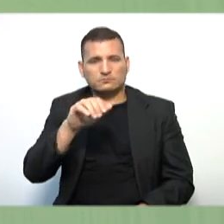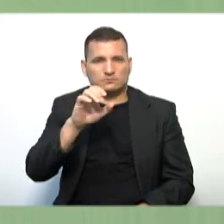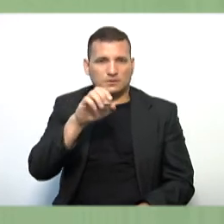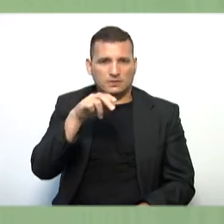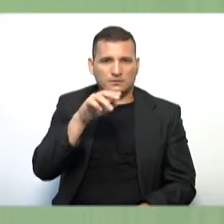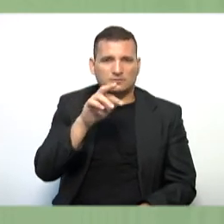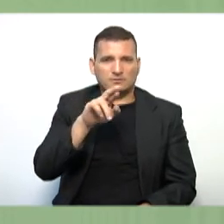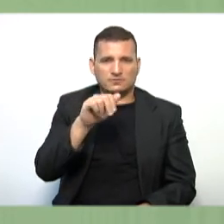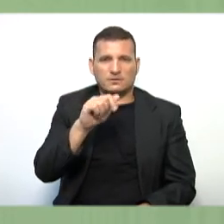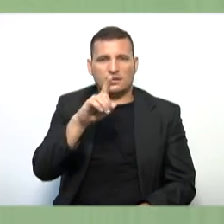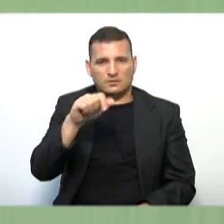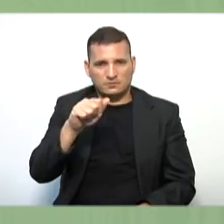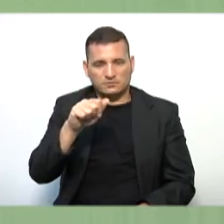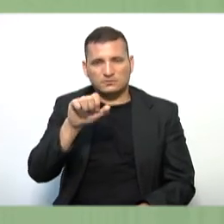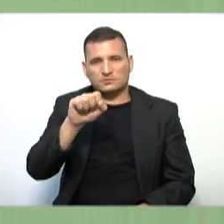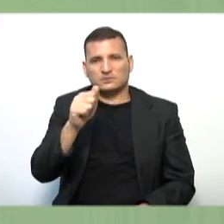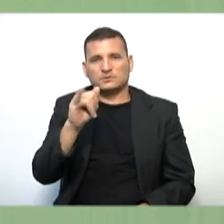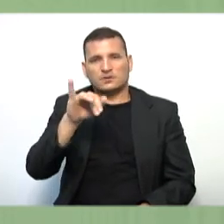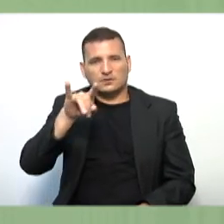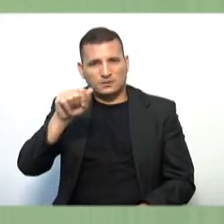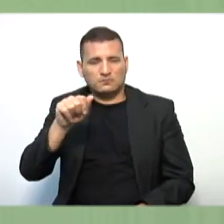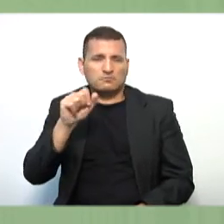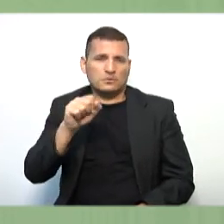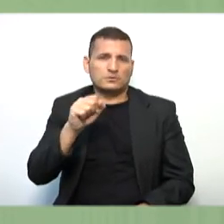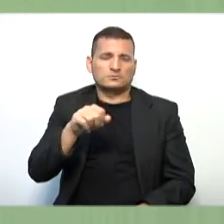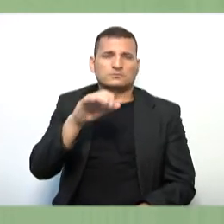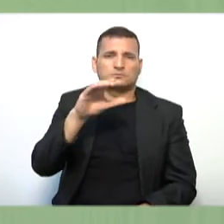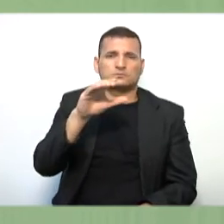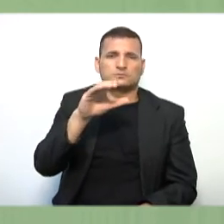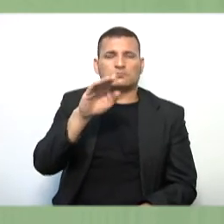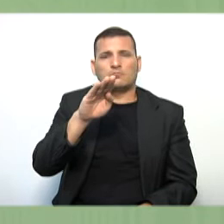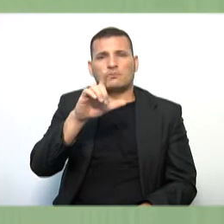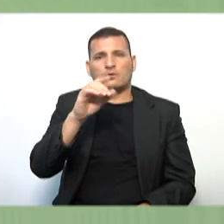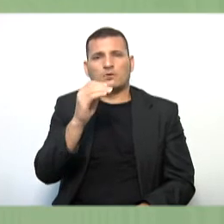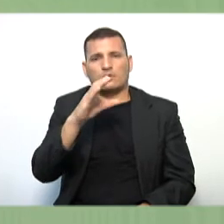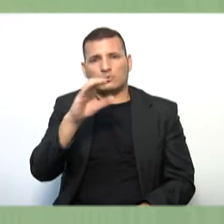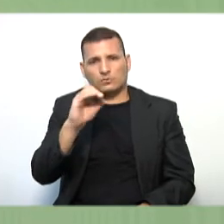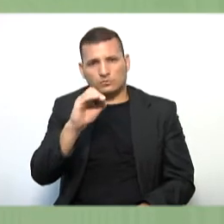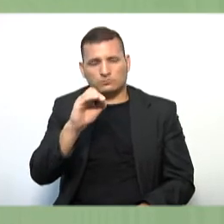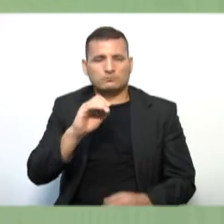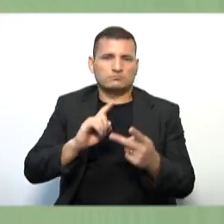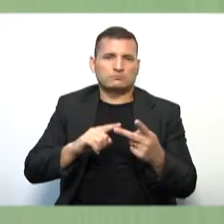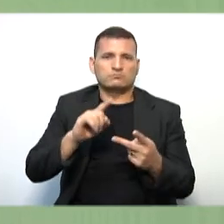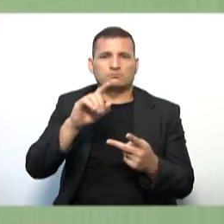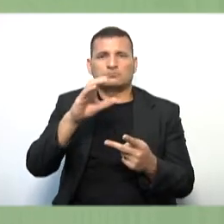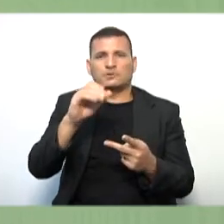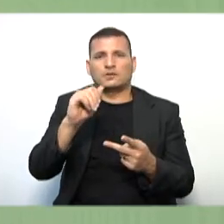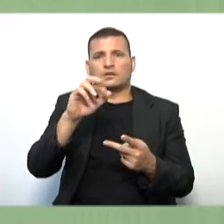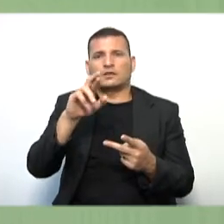ou de caractere, ok? Quando a gente fala que um dispositivo é de bloco,